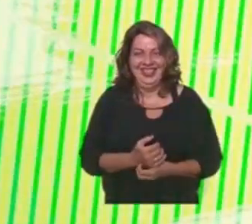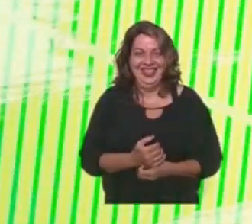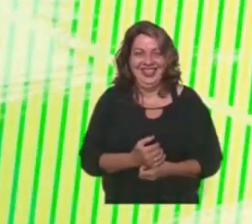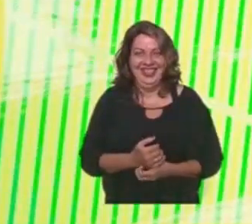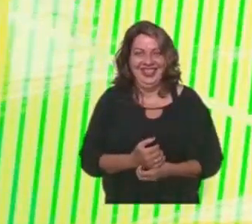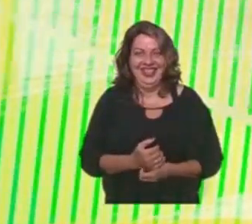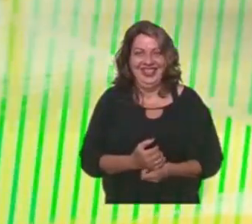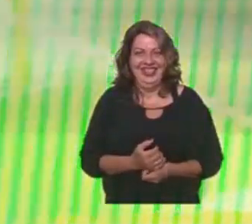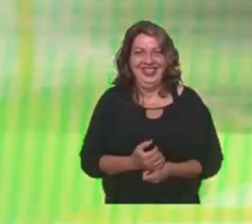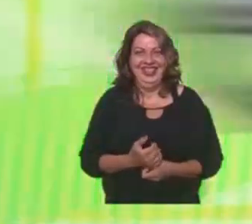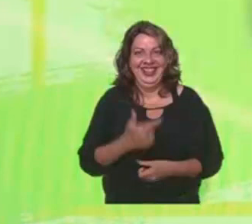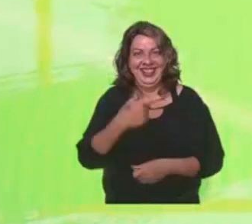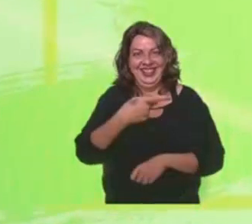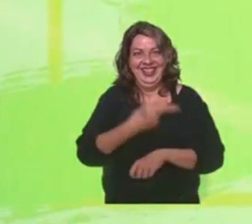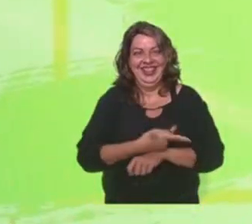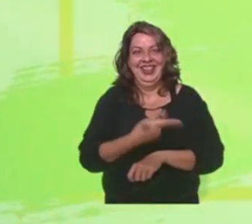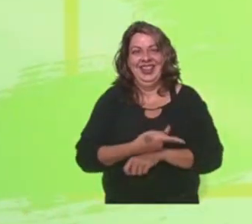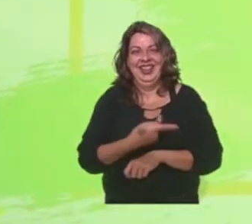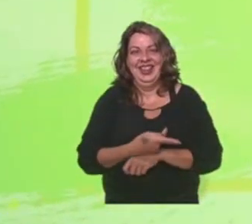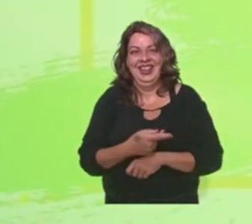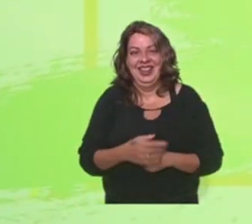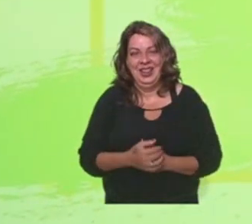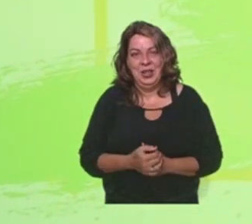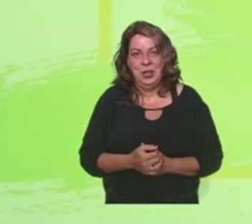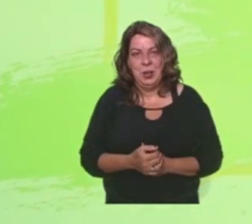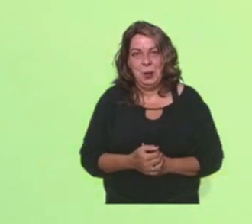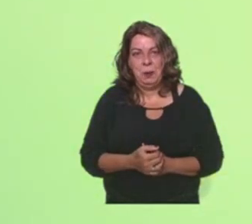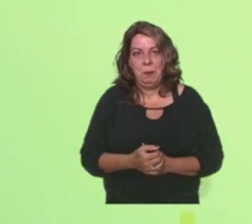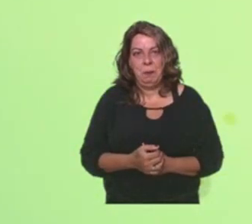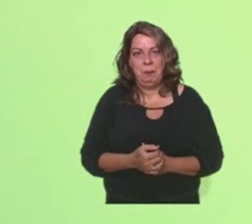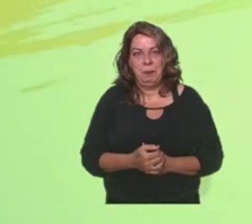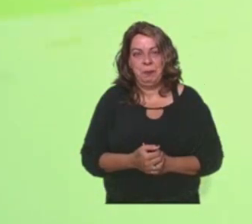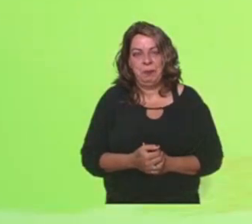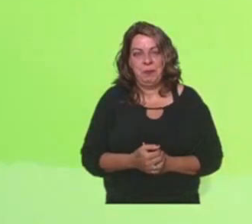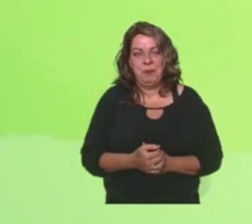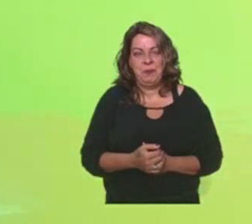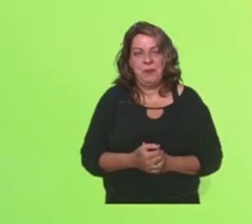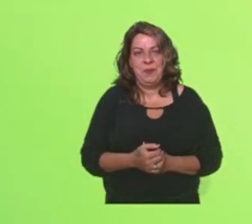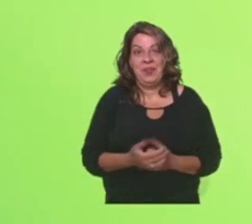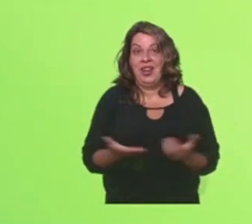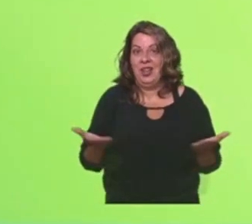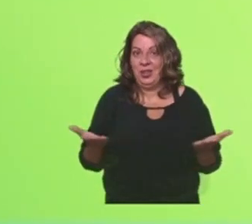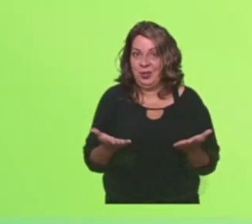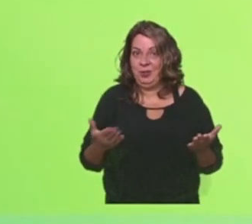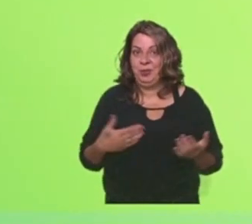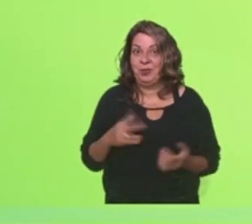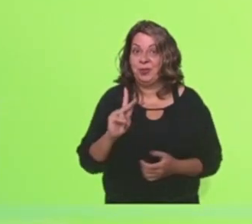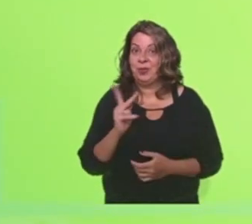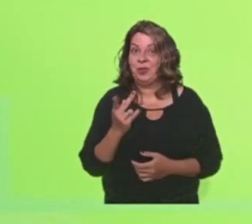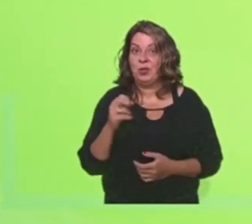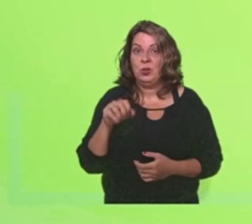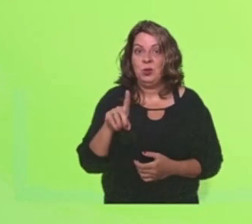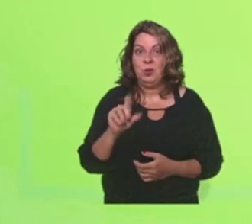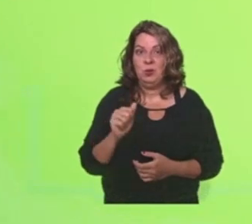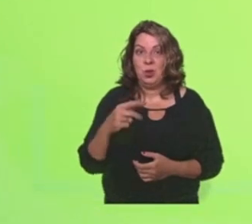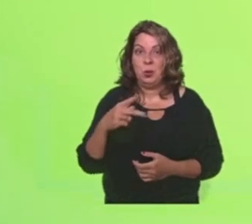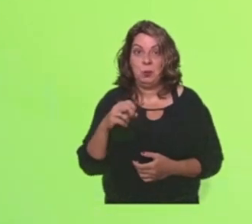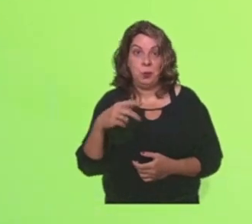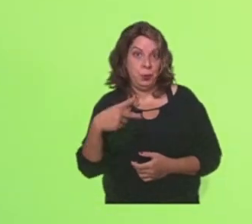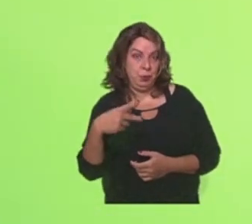No segundo prêmio de hoje tem uma moto Honda Pop. Uma moto Honda Pop agora no segundo prêmio.